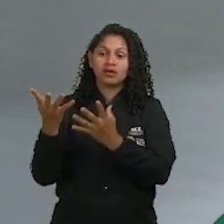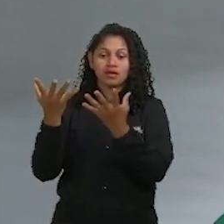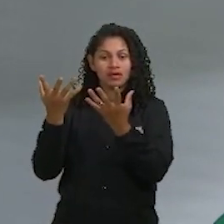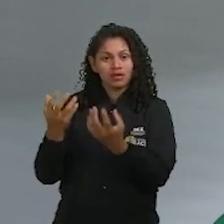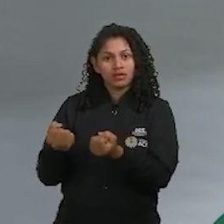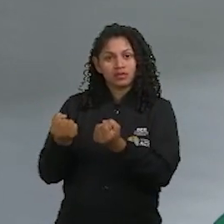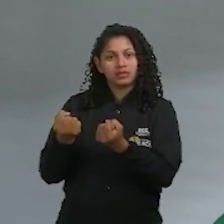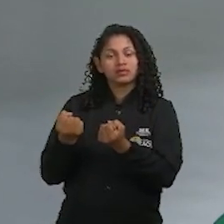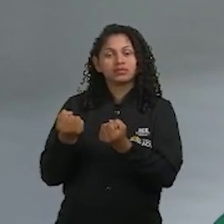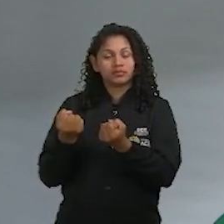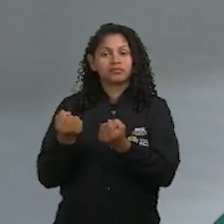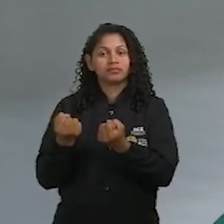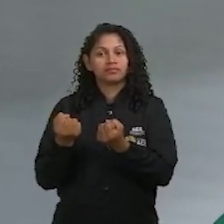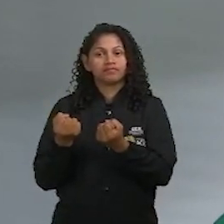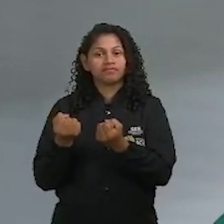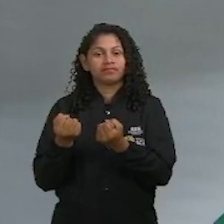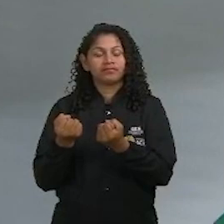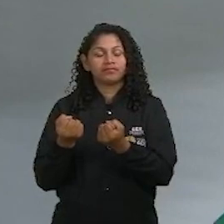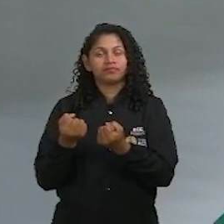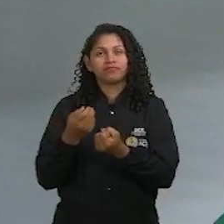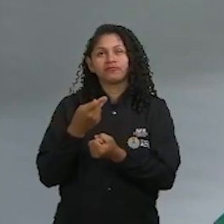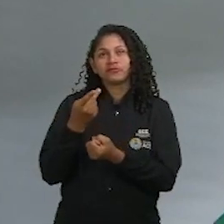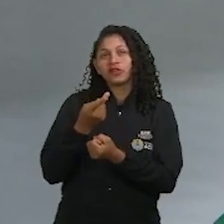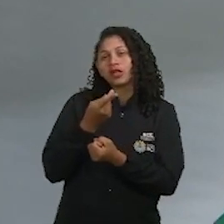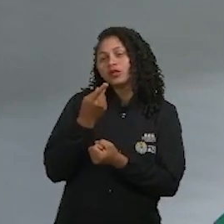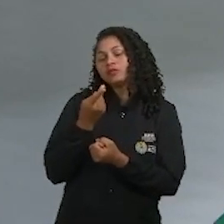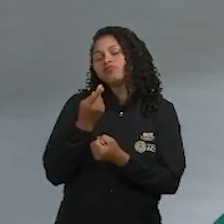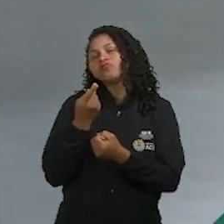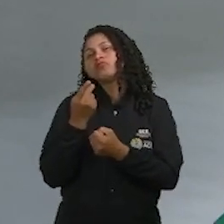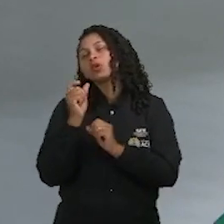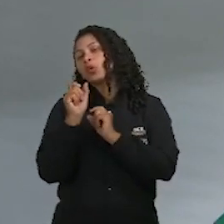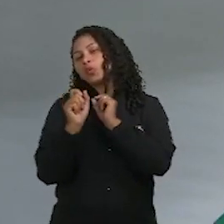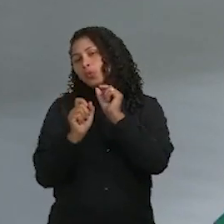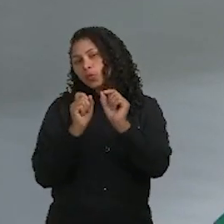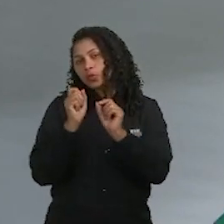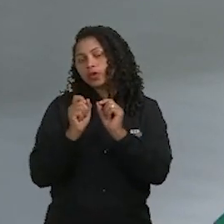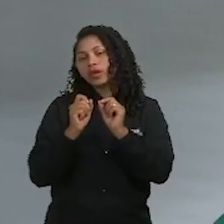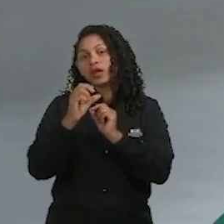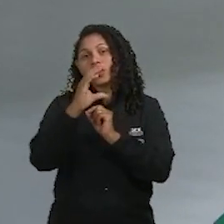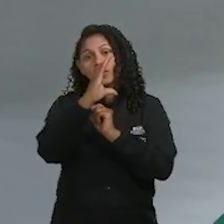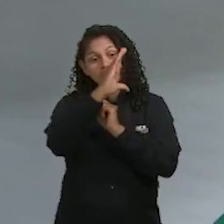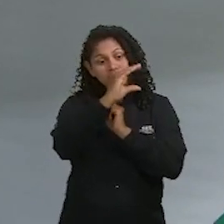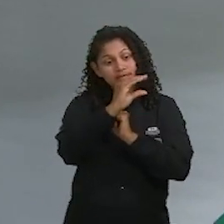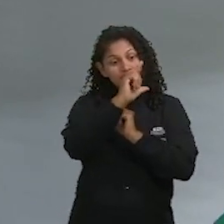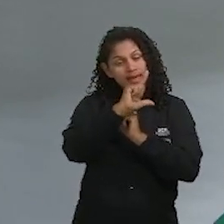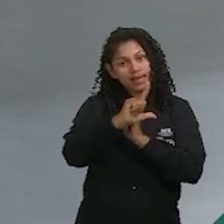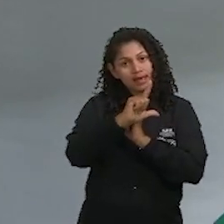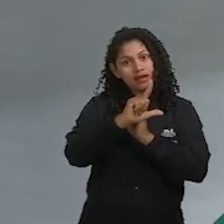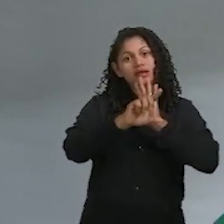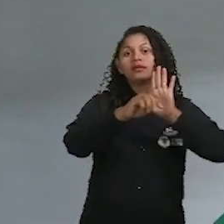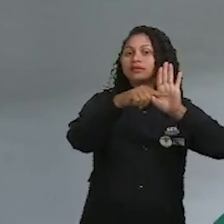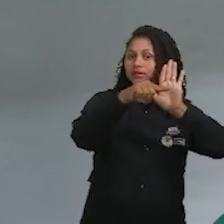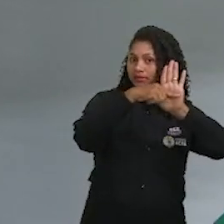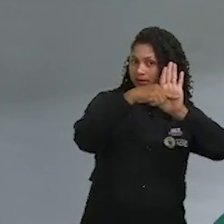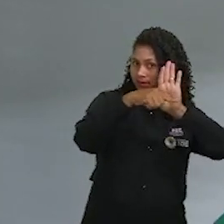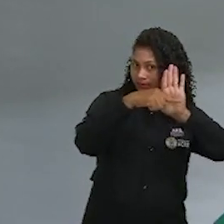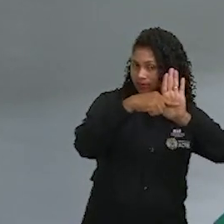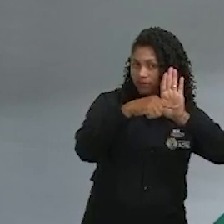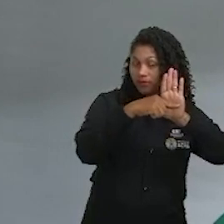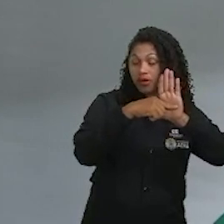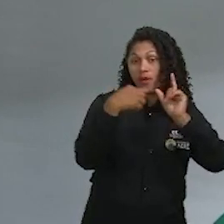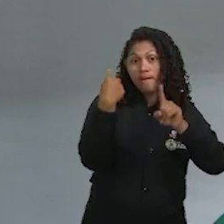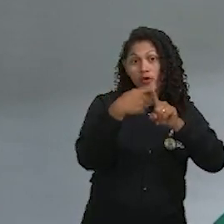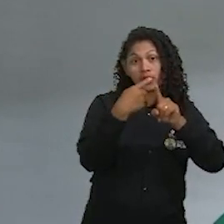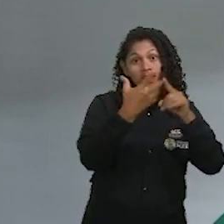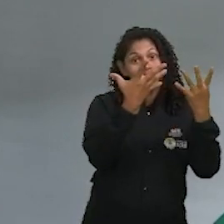por dedução, nós falaríamos que o cloro ele ficaria com carga negativa, já que ele vai